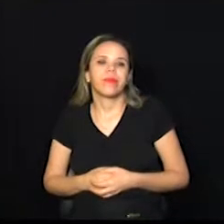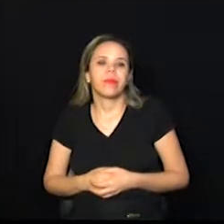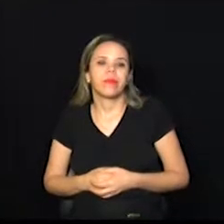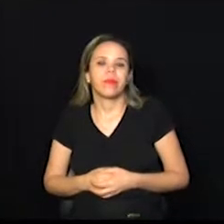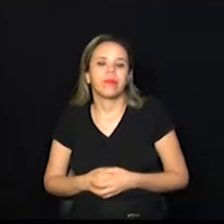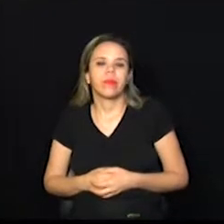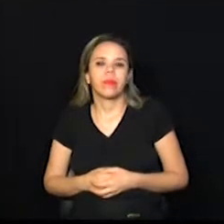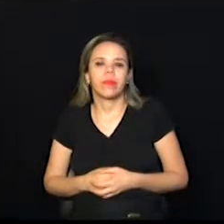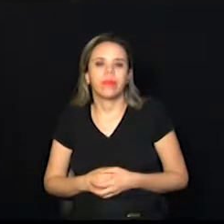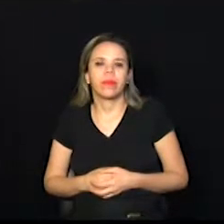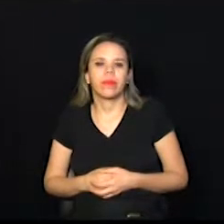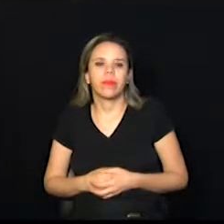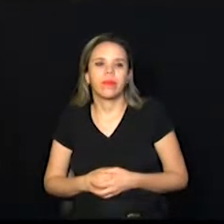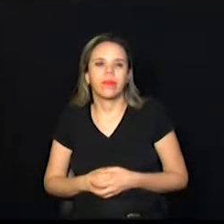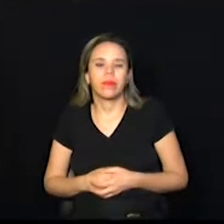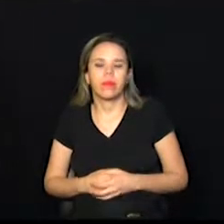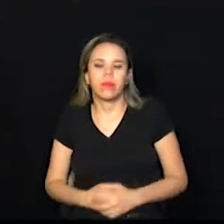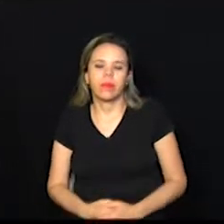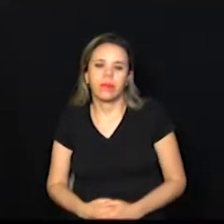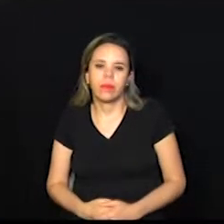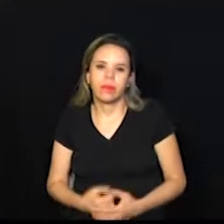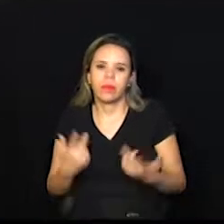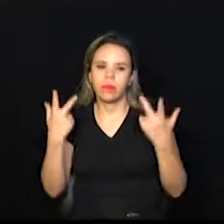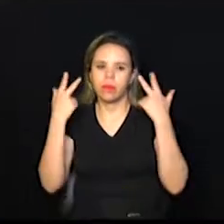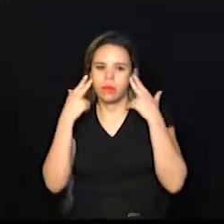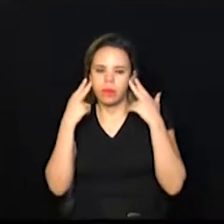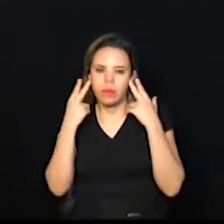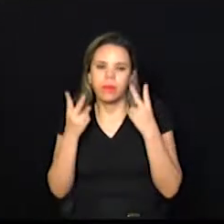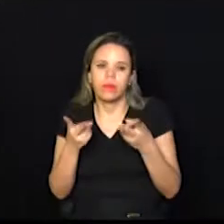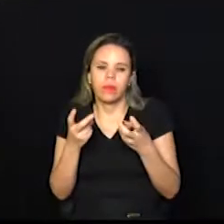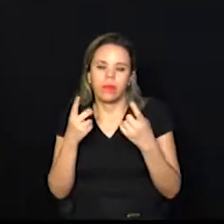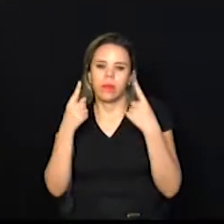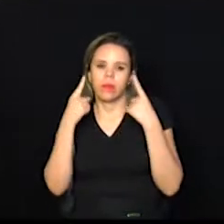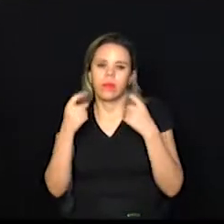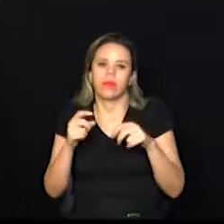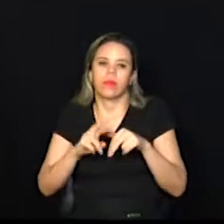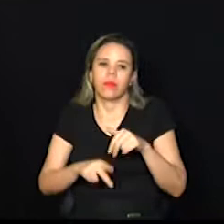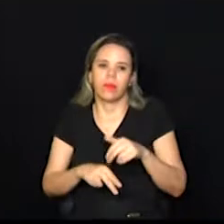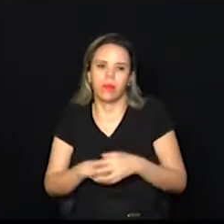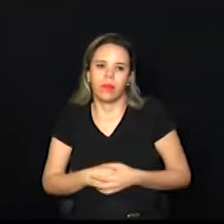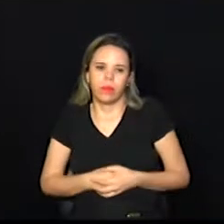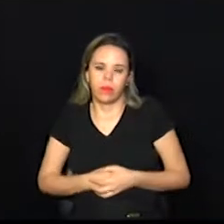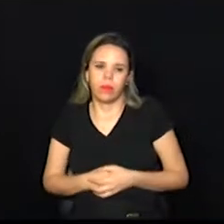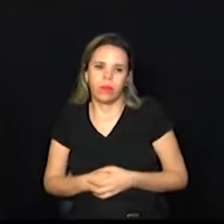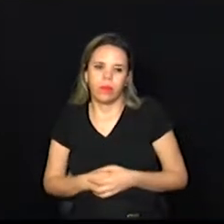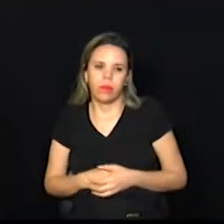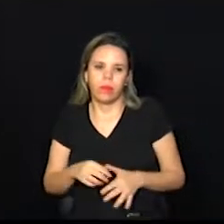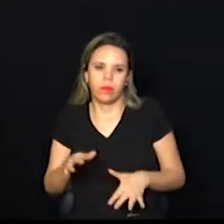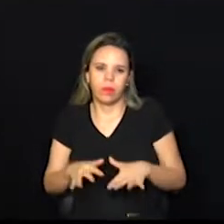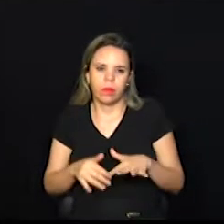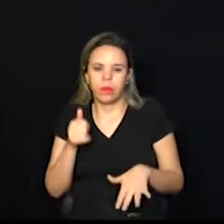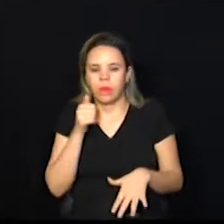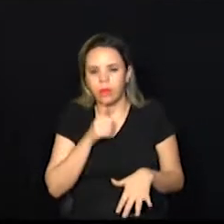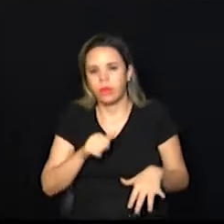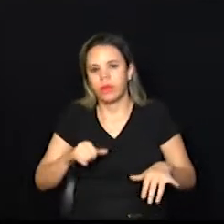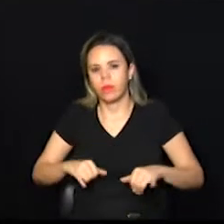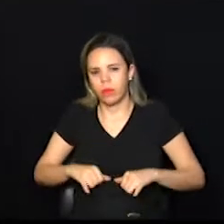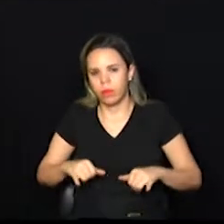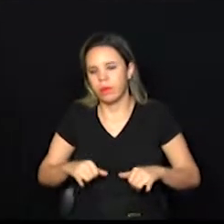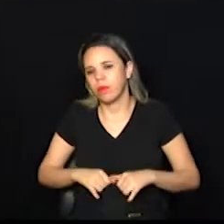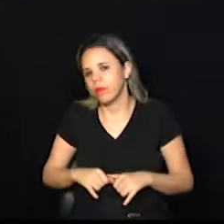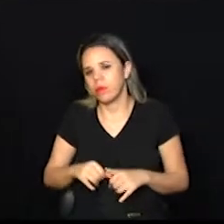Nossa, não estou enxergando, desculpa. É comum identificar que existe violência de gênero. Muitas vezes a mulher, isso é comum, gente,